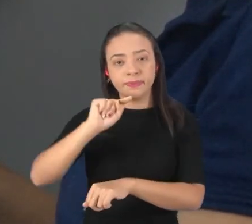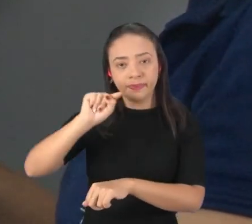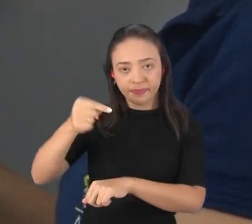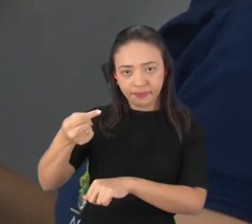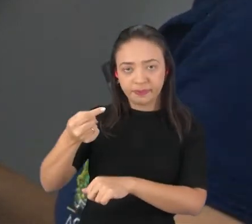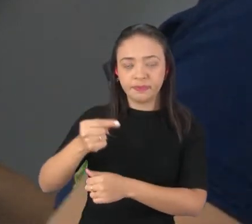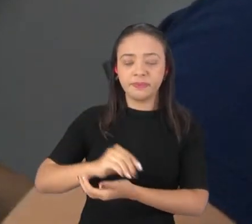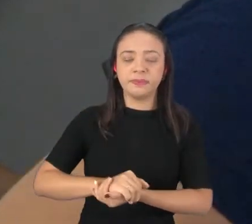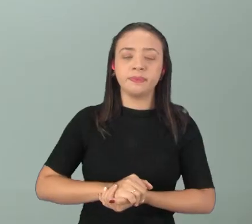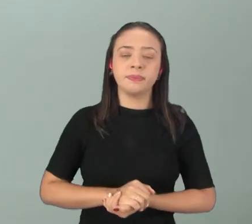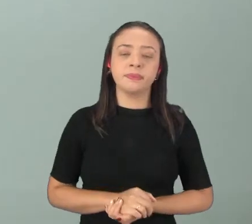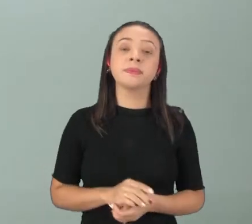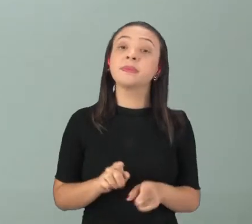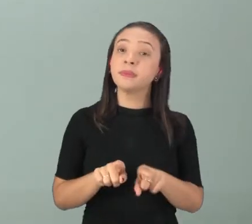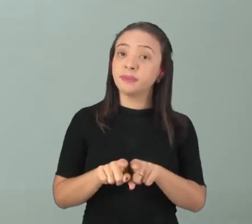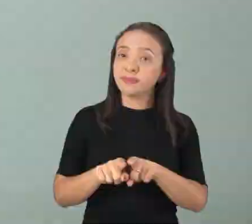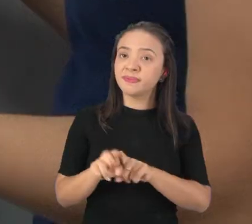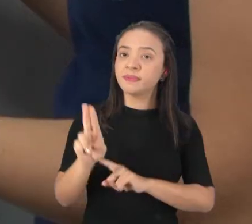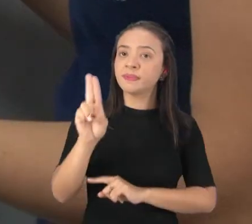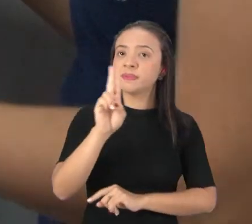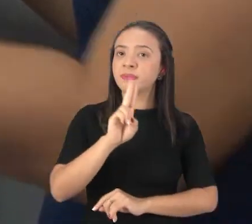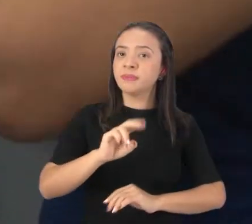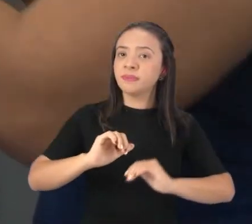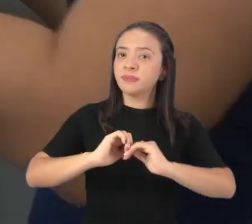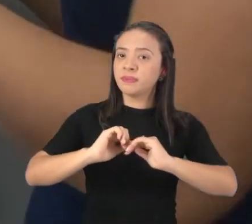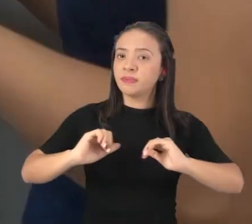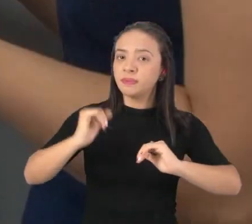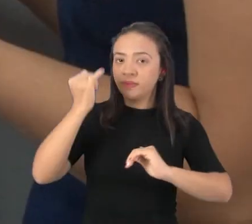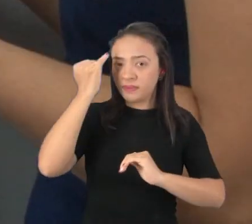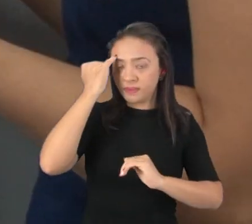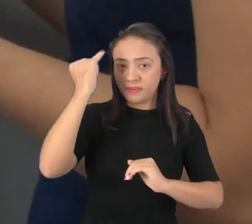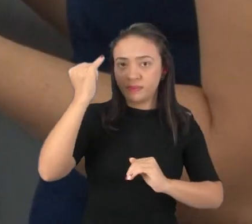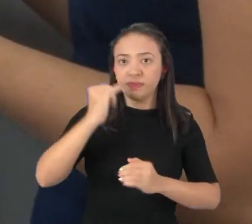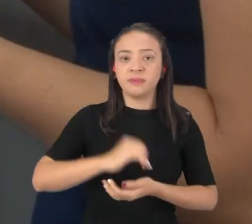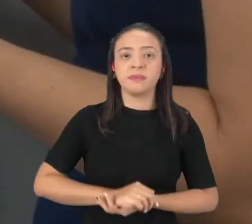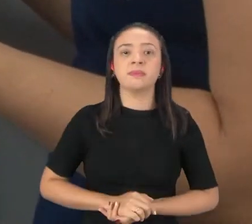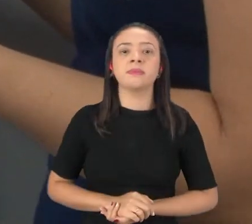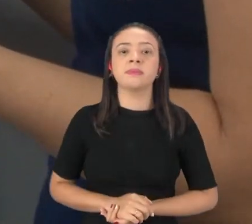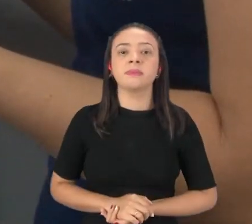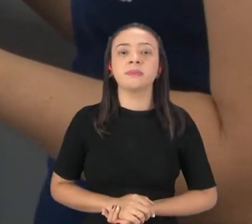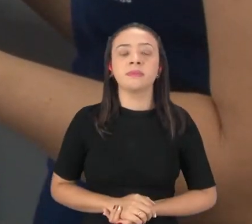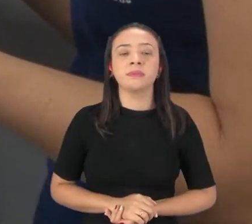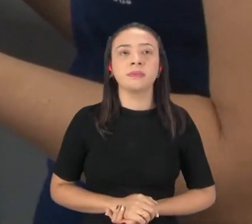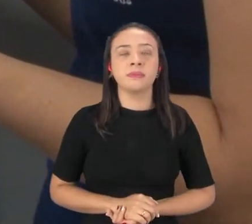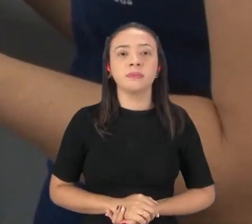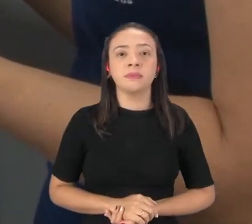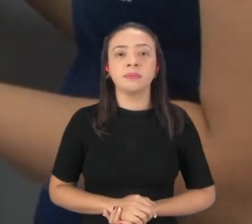tá? Usado para separar ideias, ok?